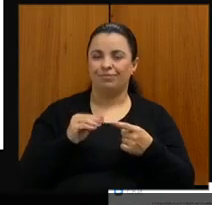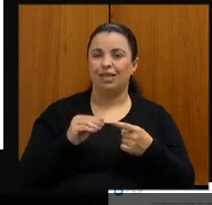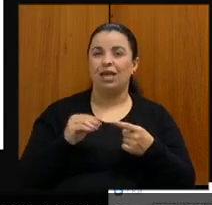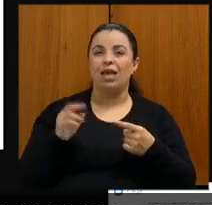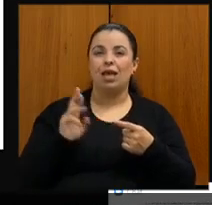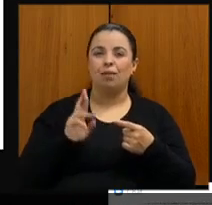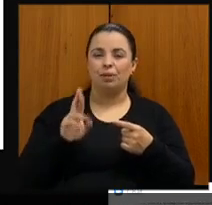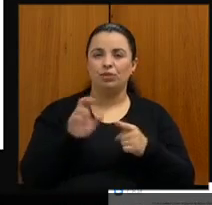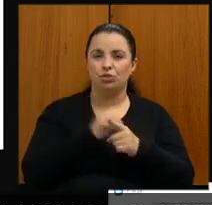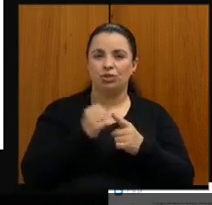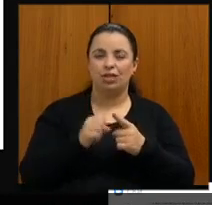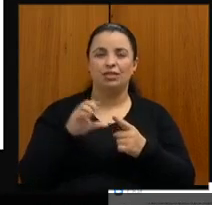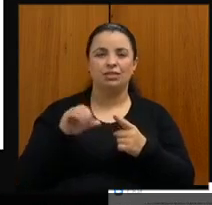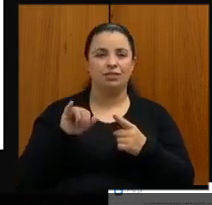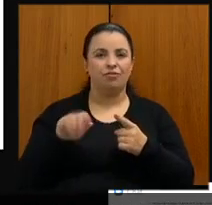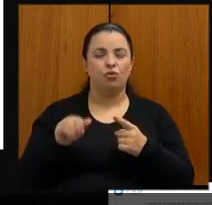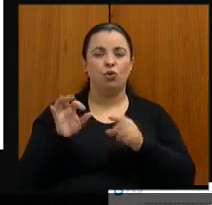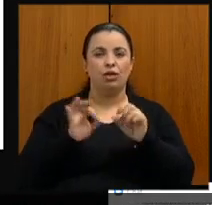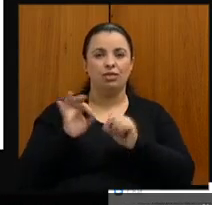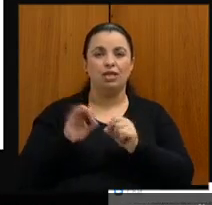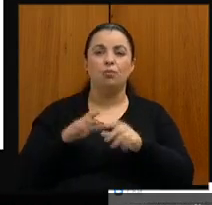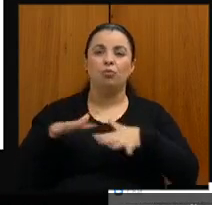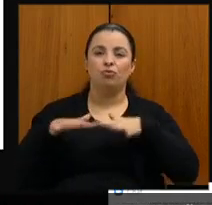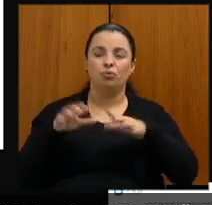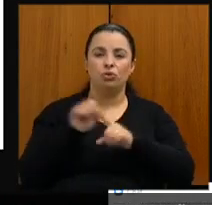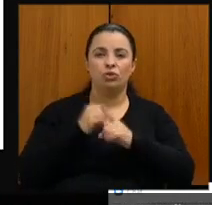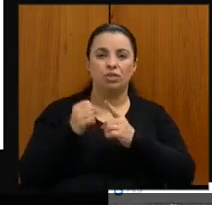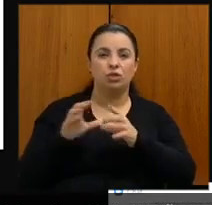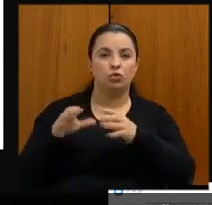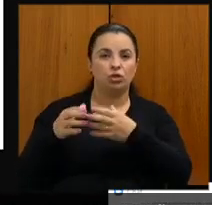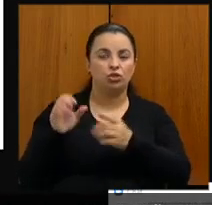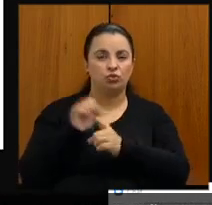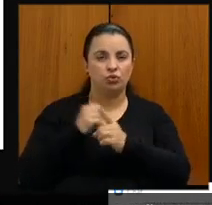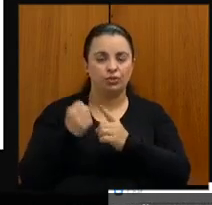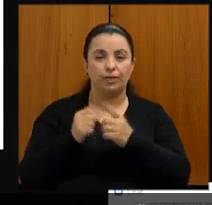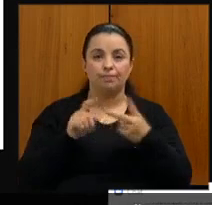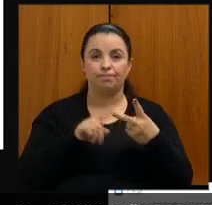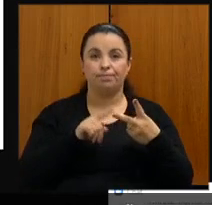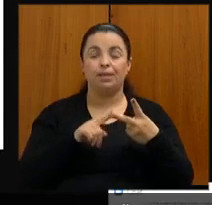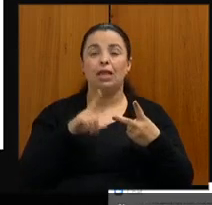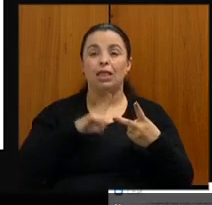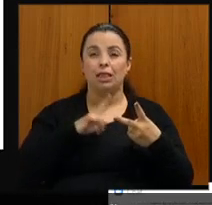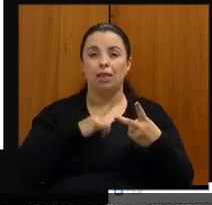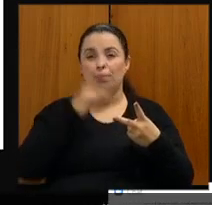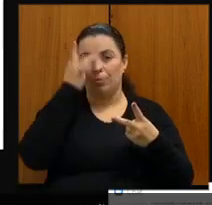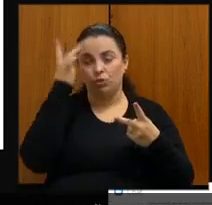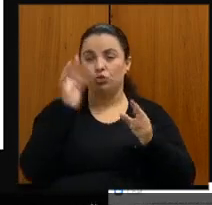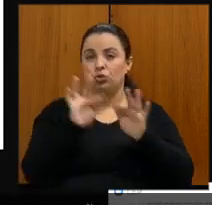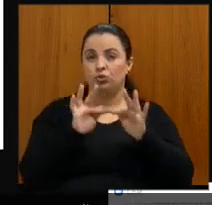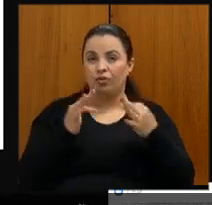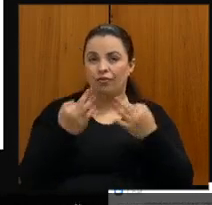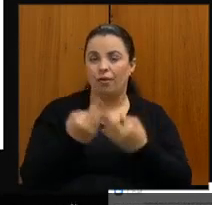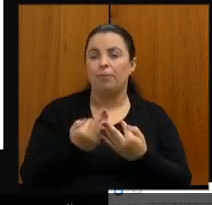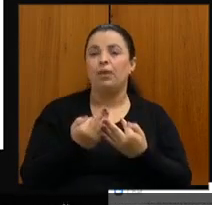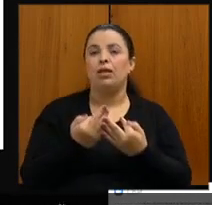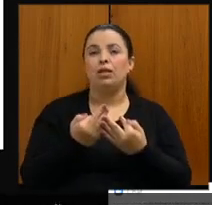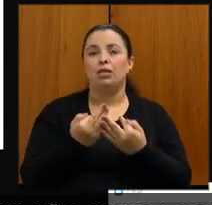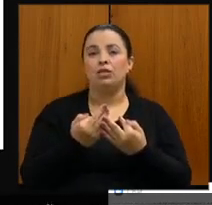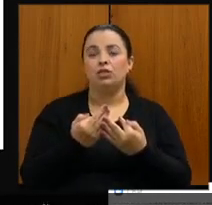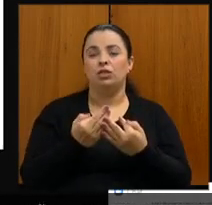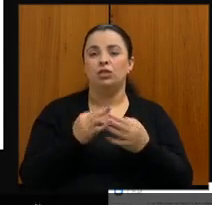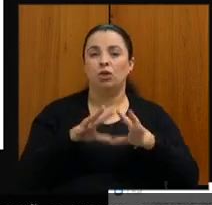organizada movimentos sociais e coletivos sociais temos integrantes e famílias das ocupações e